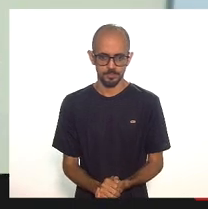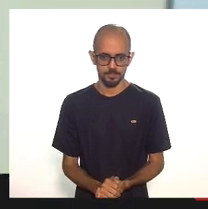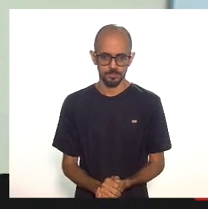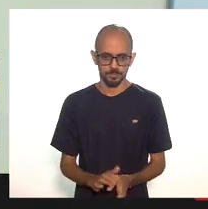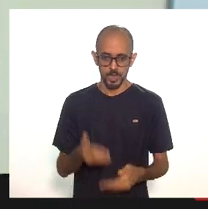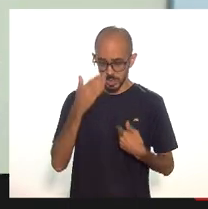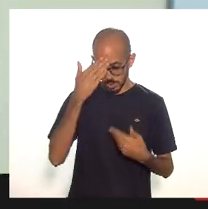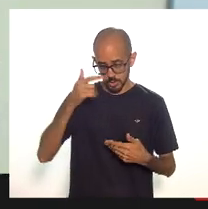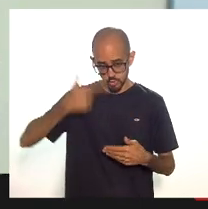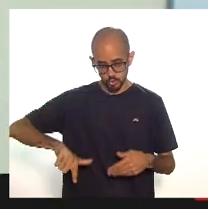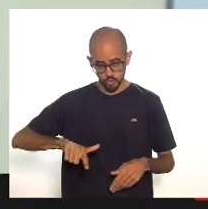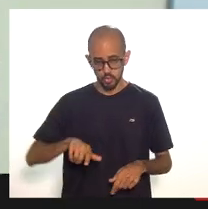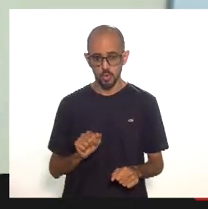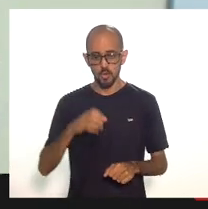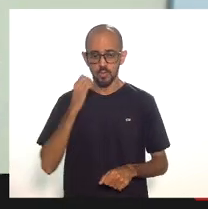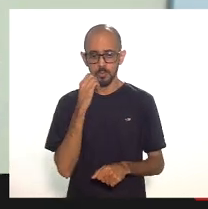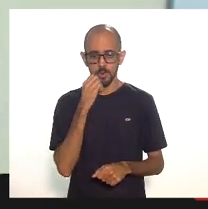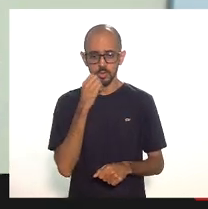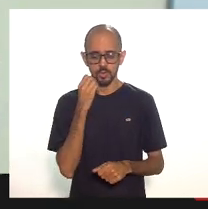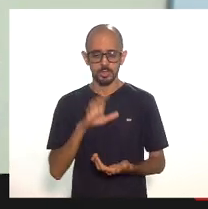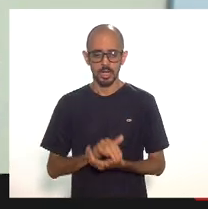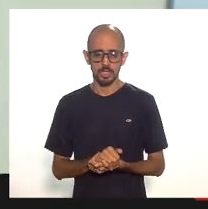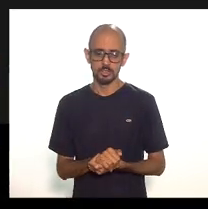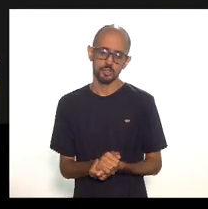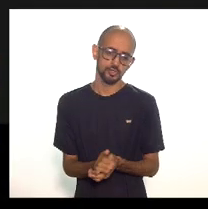Agradeço mais uma vez a oportunidade.